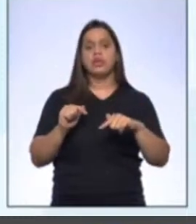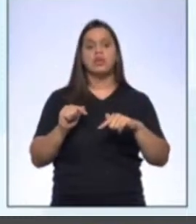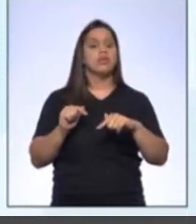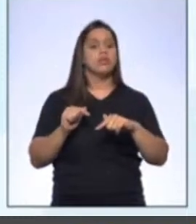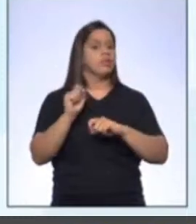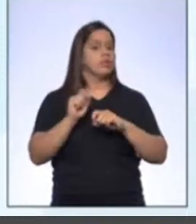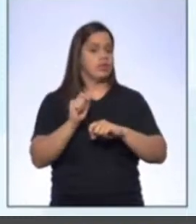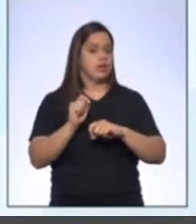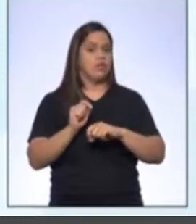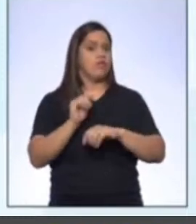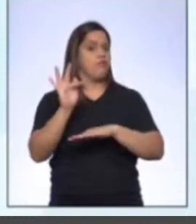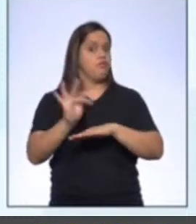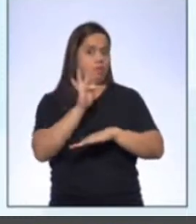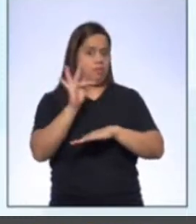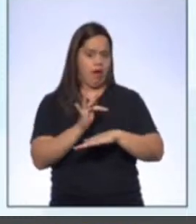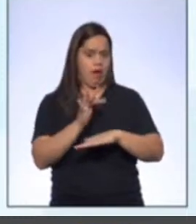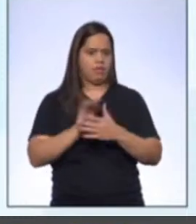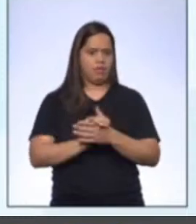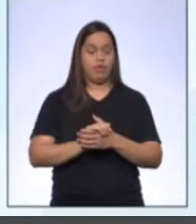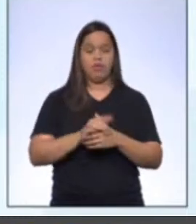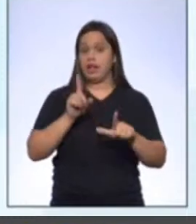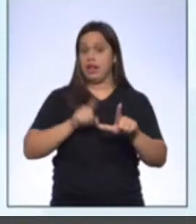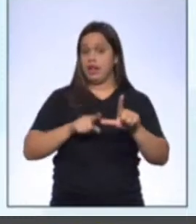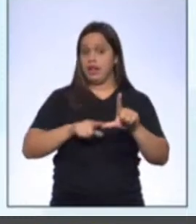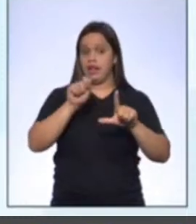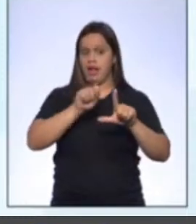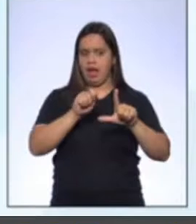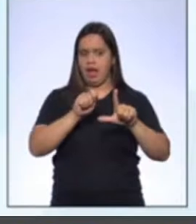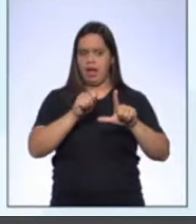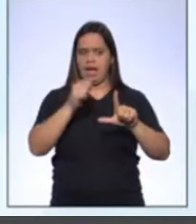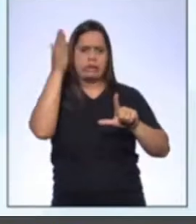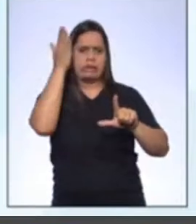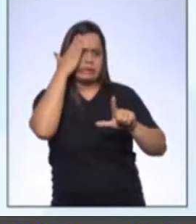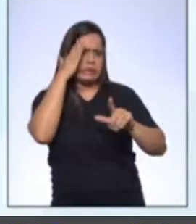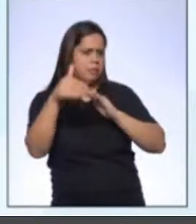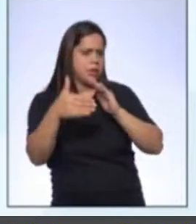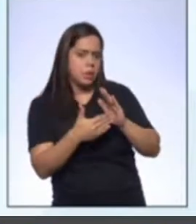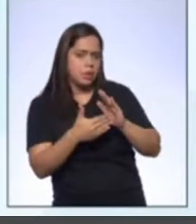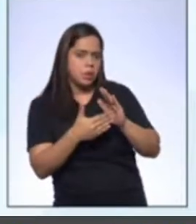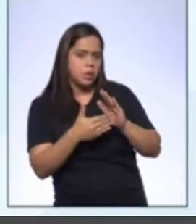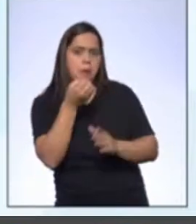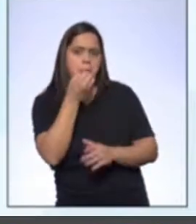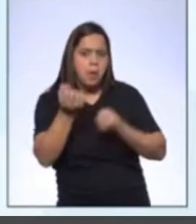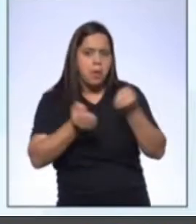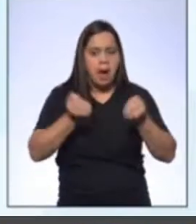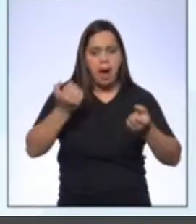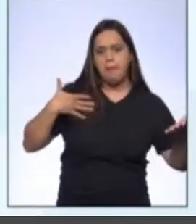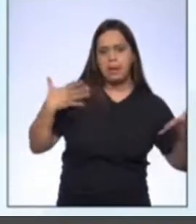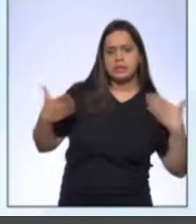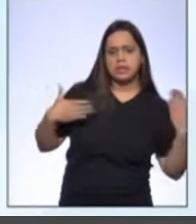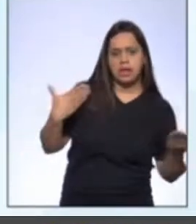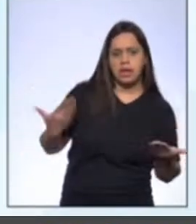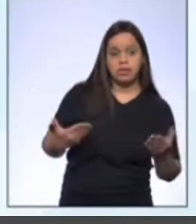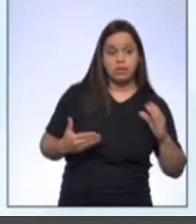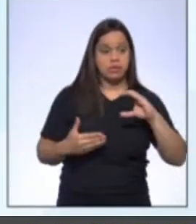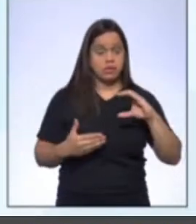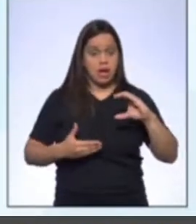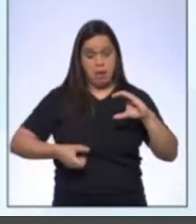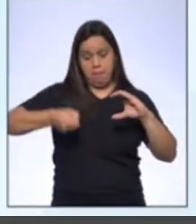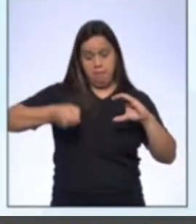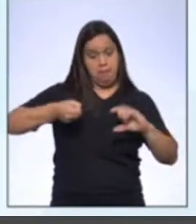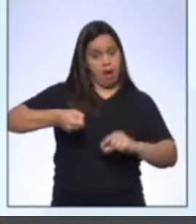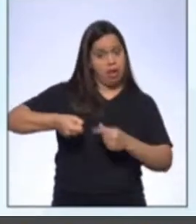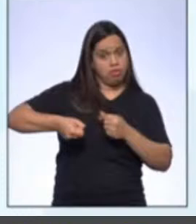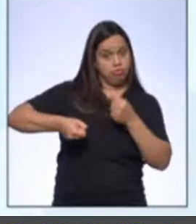temos a alternativa A, para se saber disso tudo. B, seu bom carro de passeio. C, sua mala de